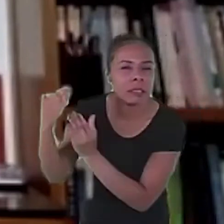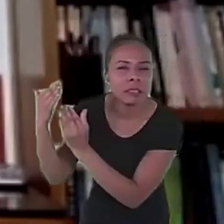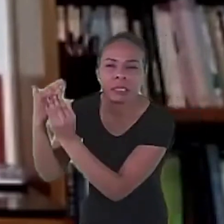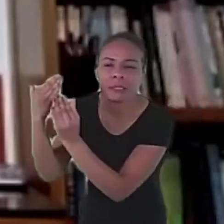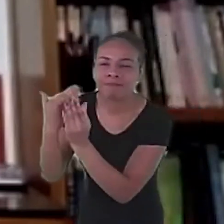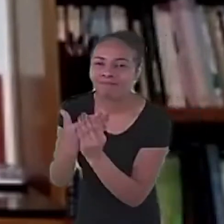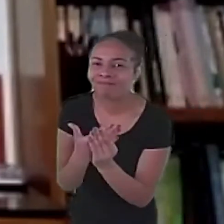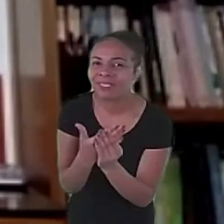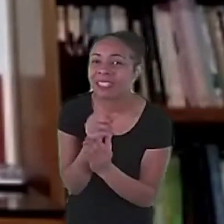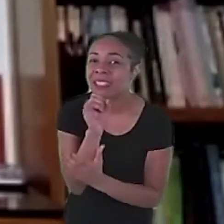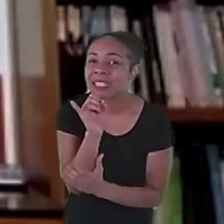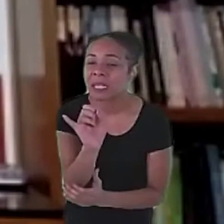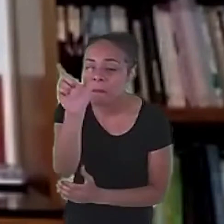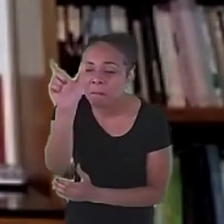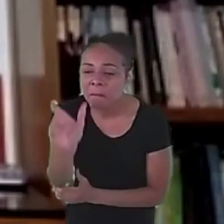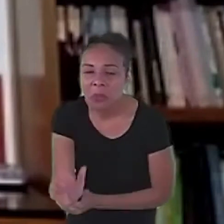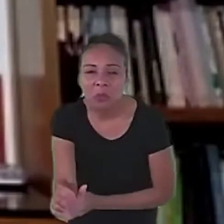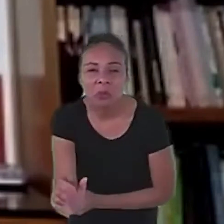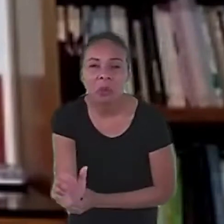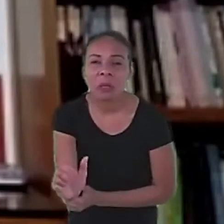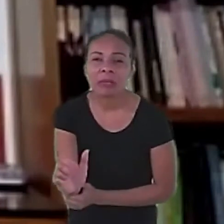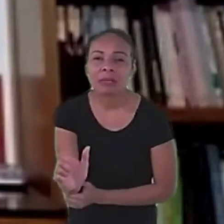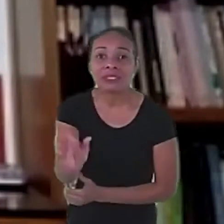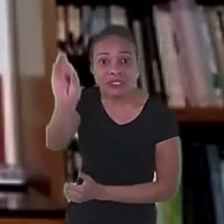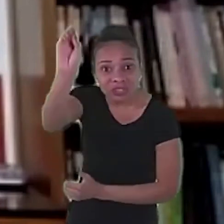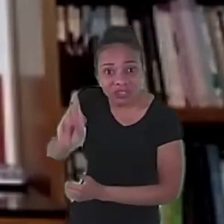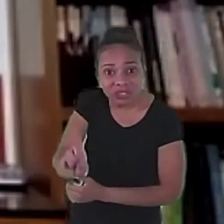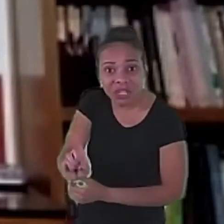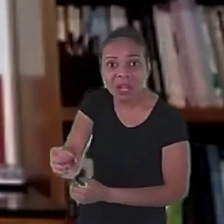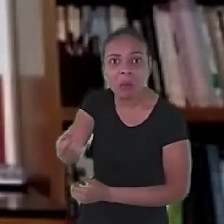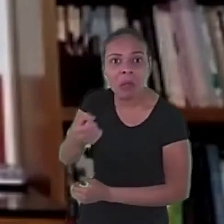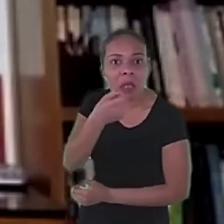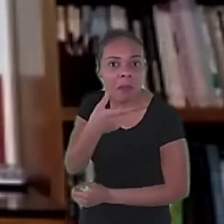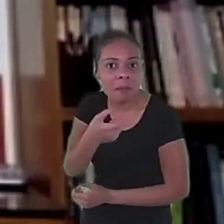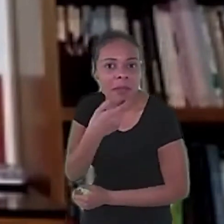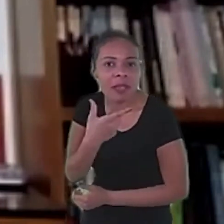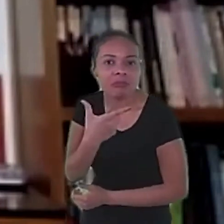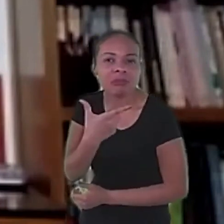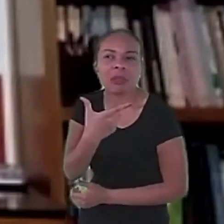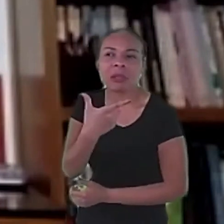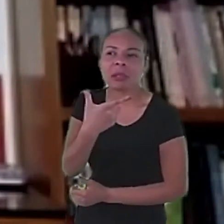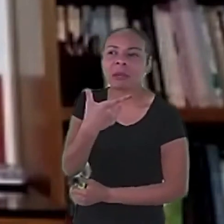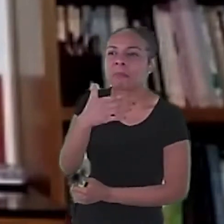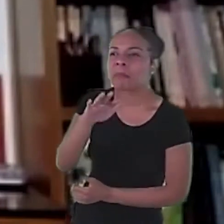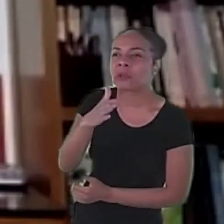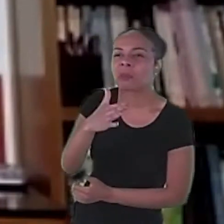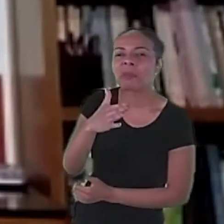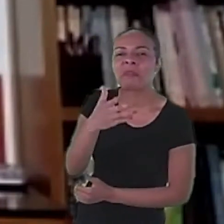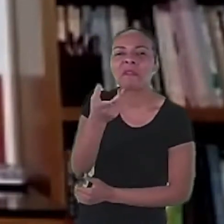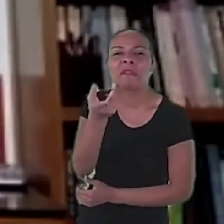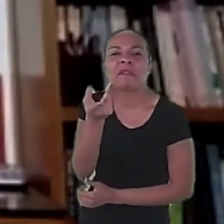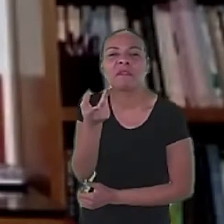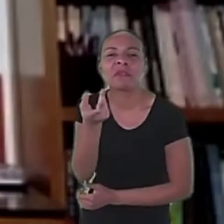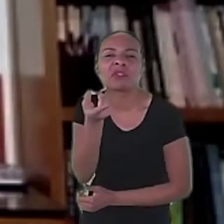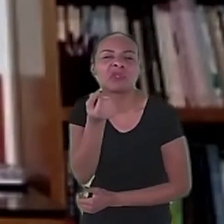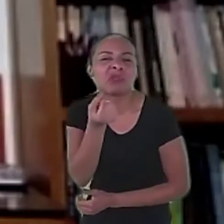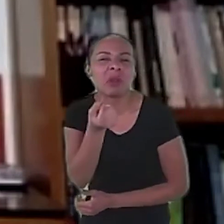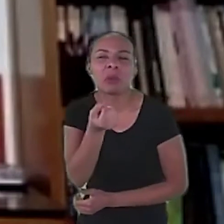que custe 100 mil uma ampola, entra na justiça e ganha